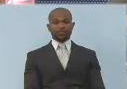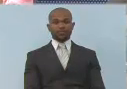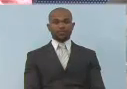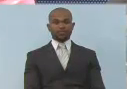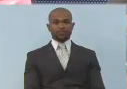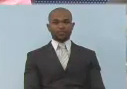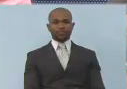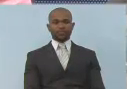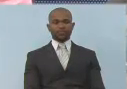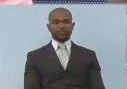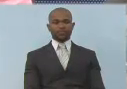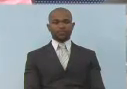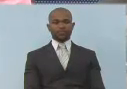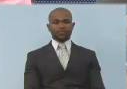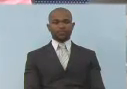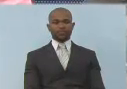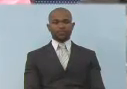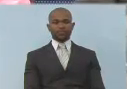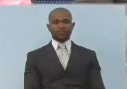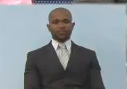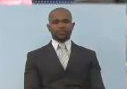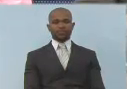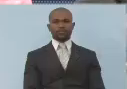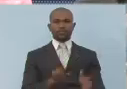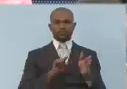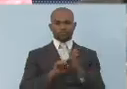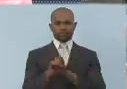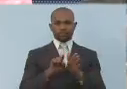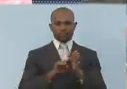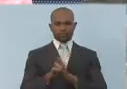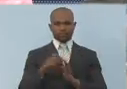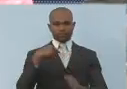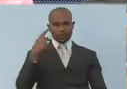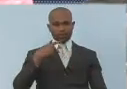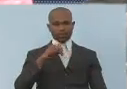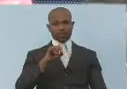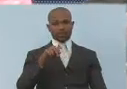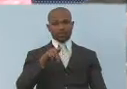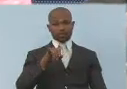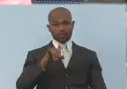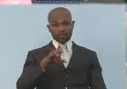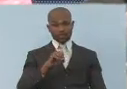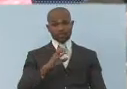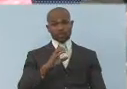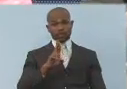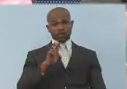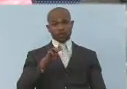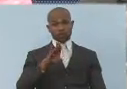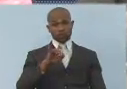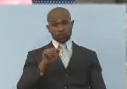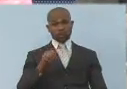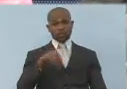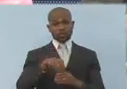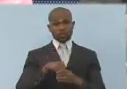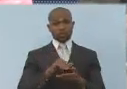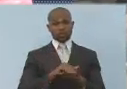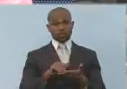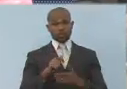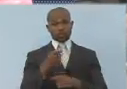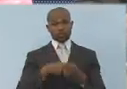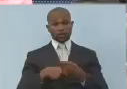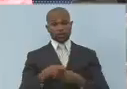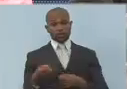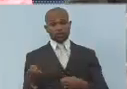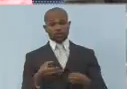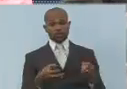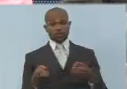com relação às perguntas feitas pelo vereador Índio de Cumbica, vereador, na Secretaria de Administração e Modernização,